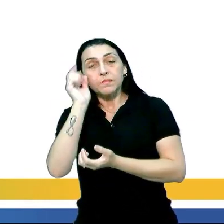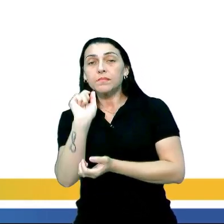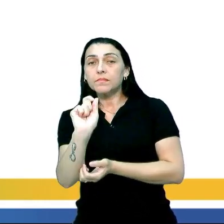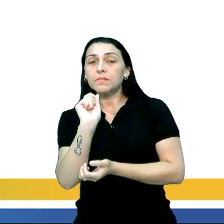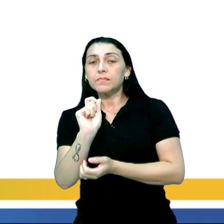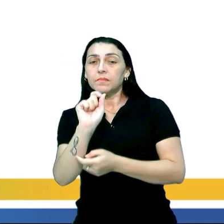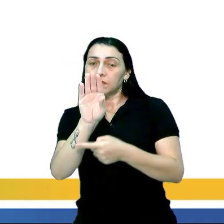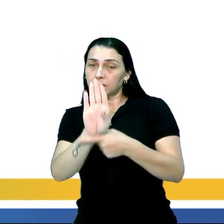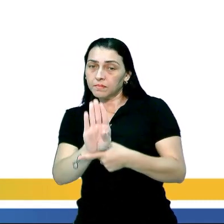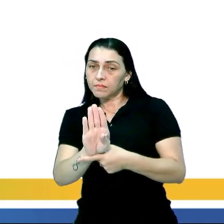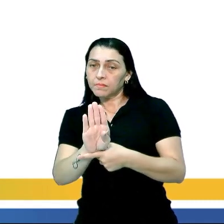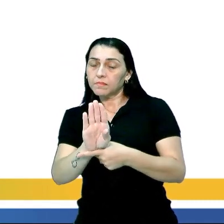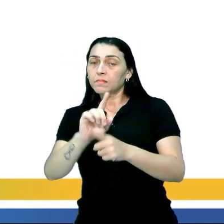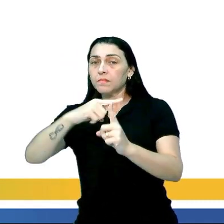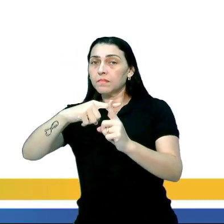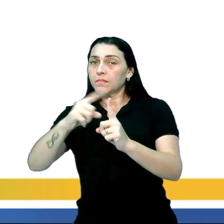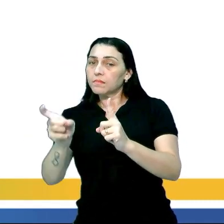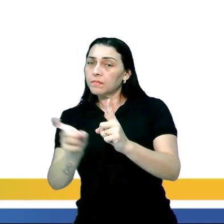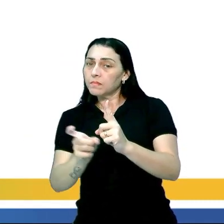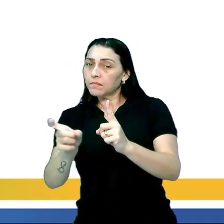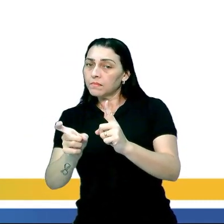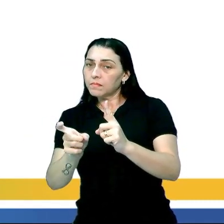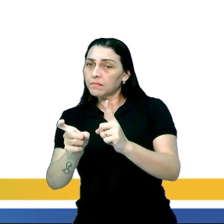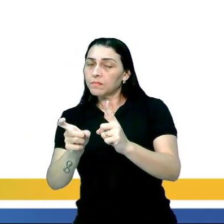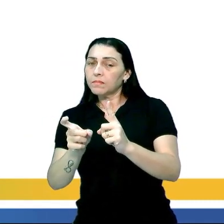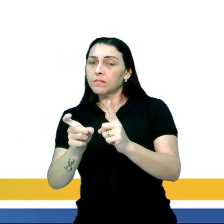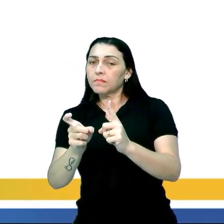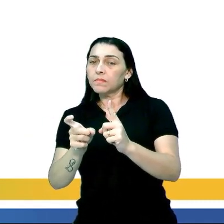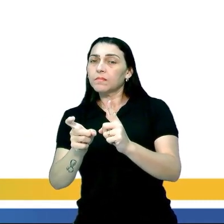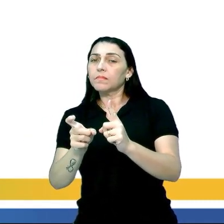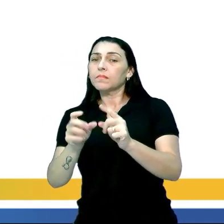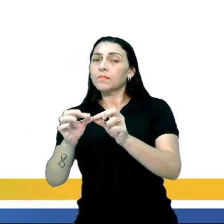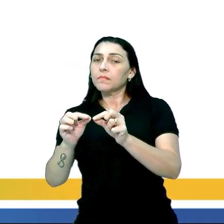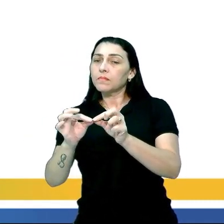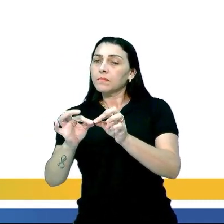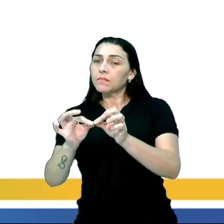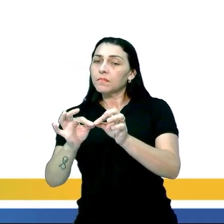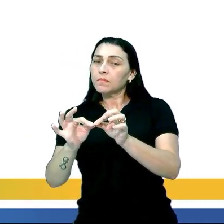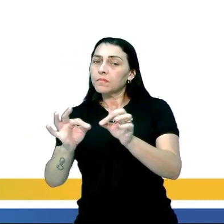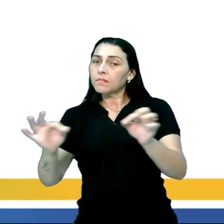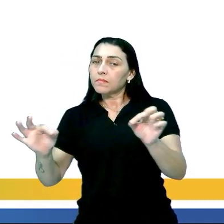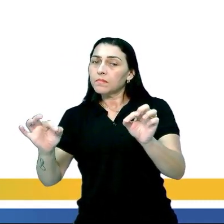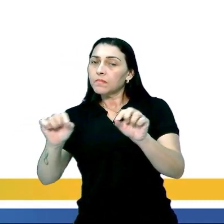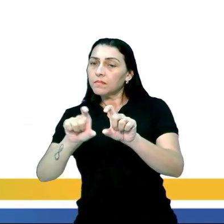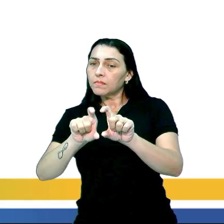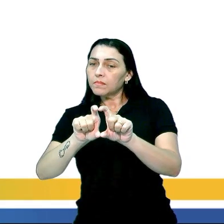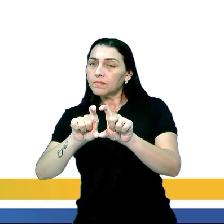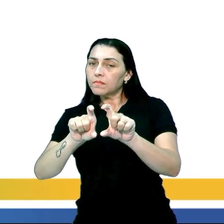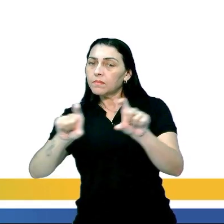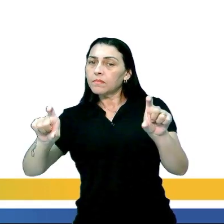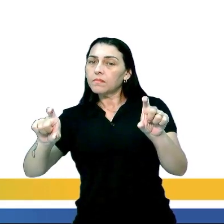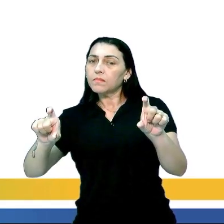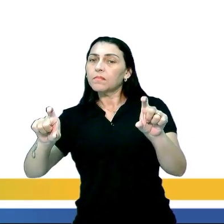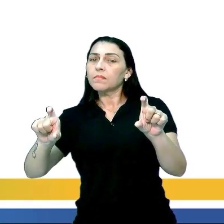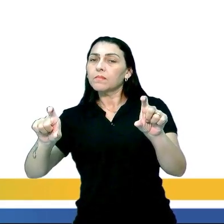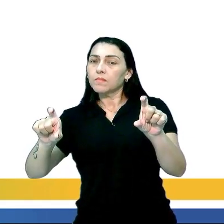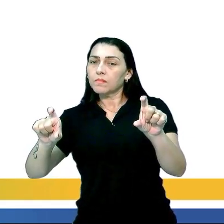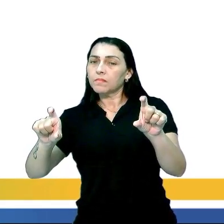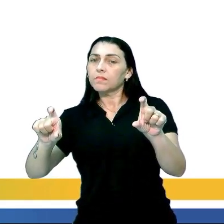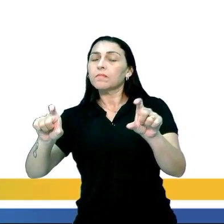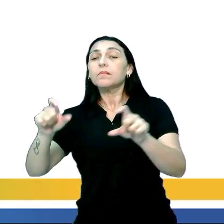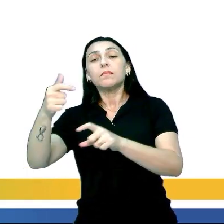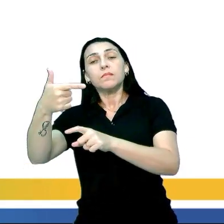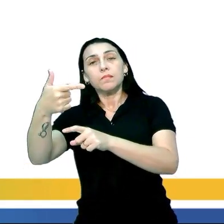quê? B mais X, que é comprimento, largura B e altura